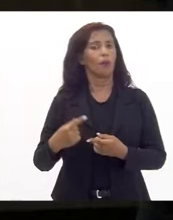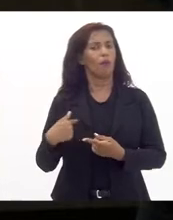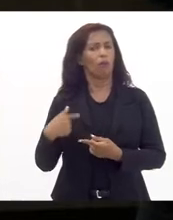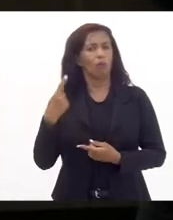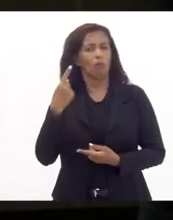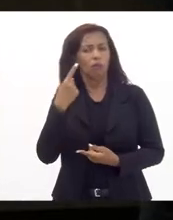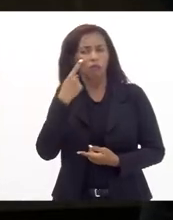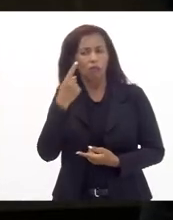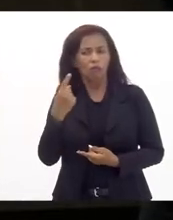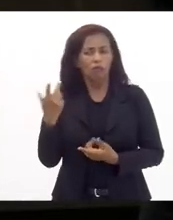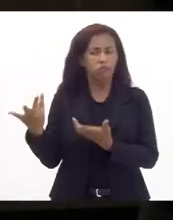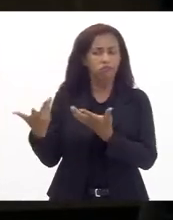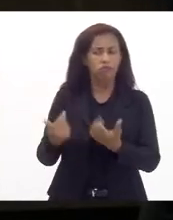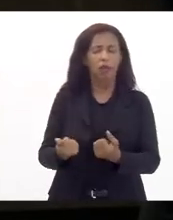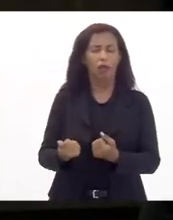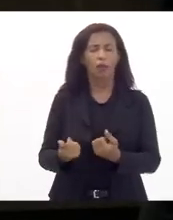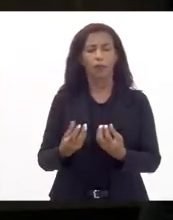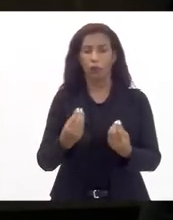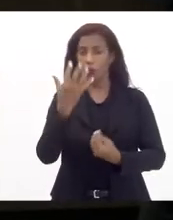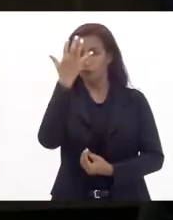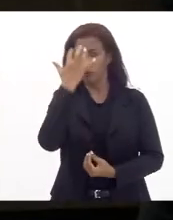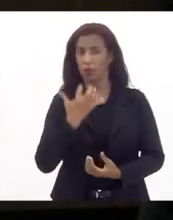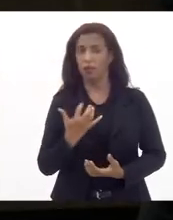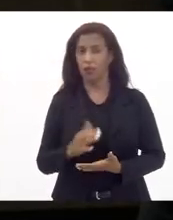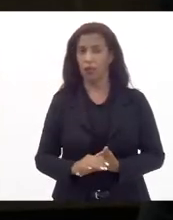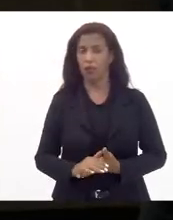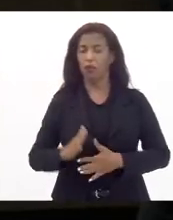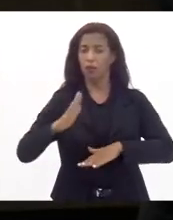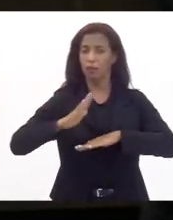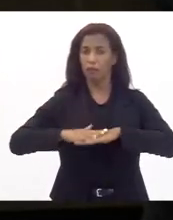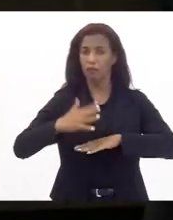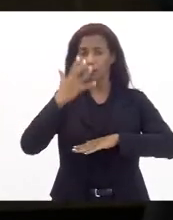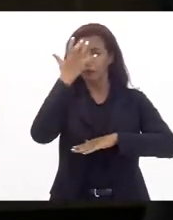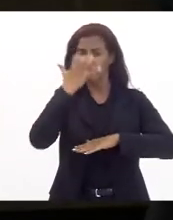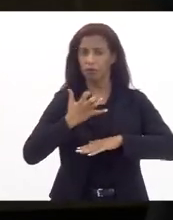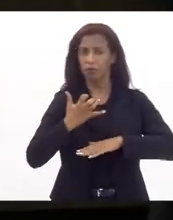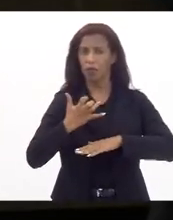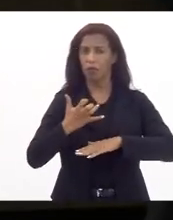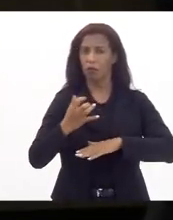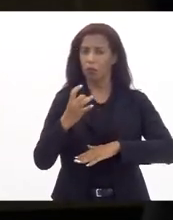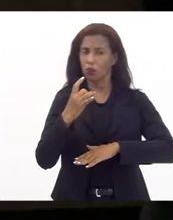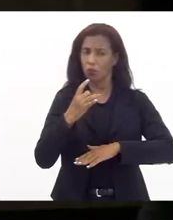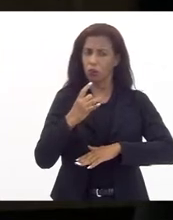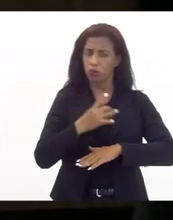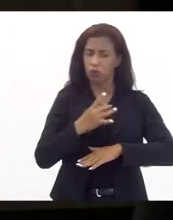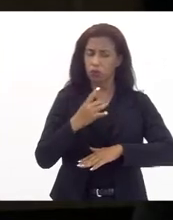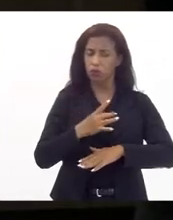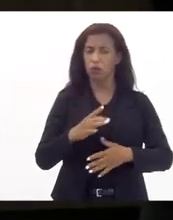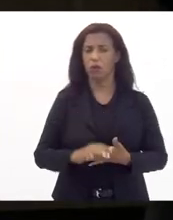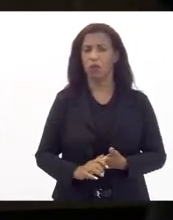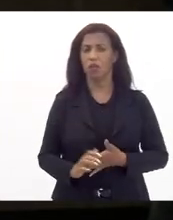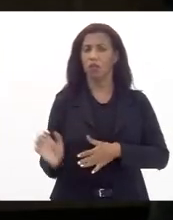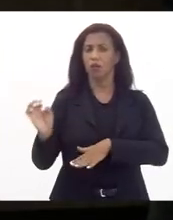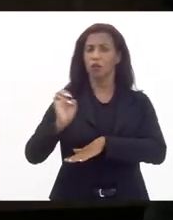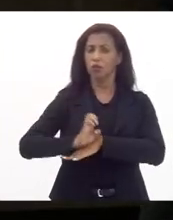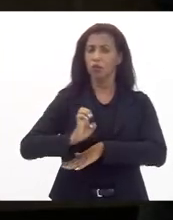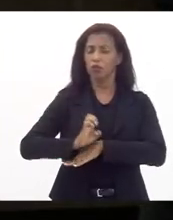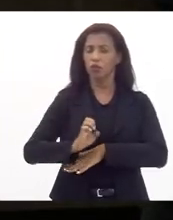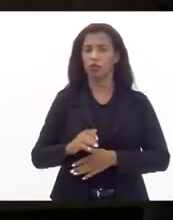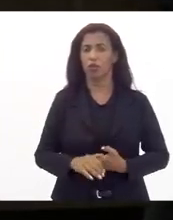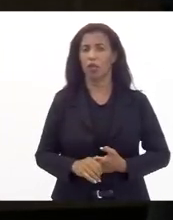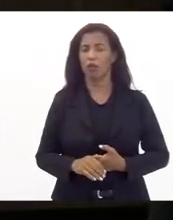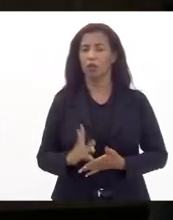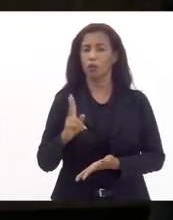considero muito sério que mais do que muito sério muito temerário que o estado